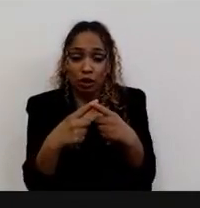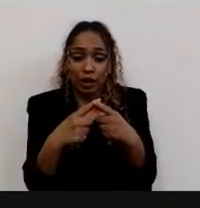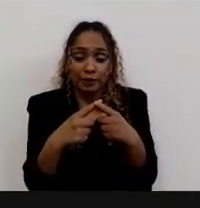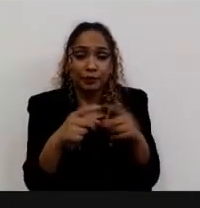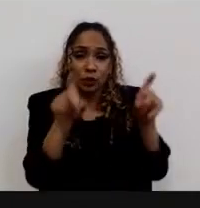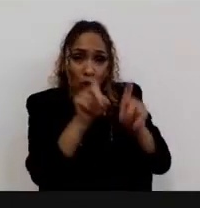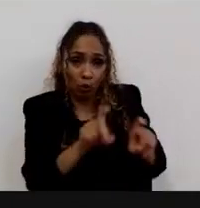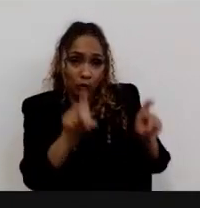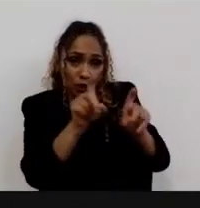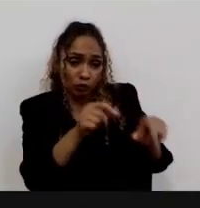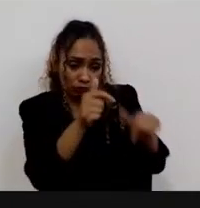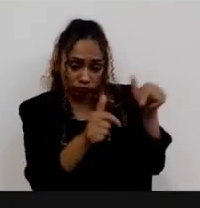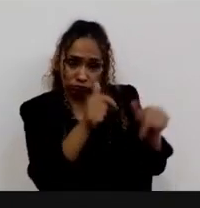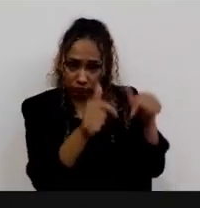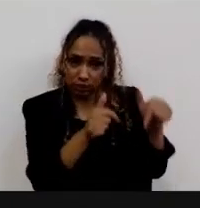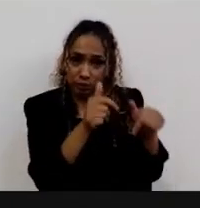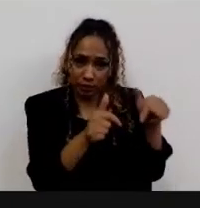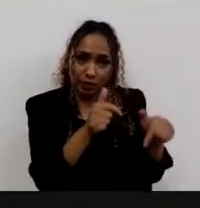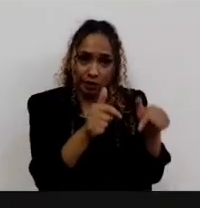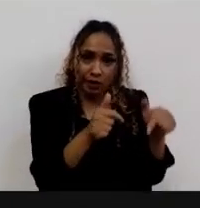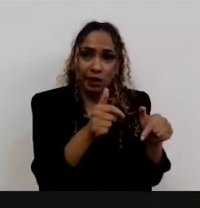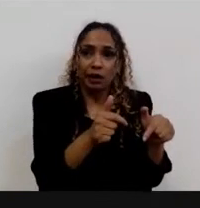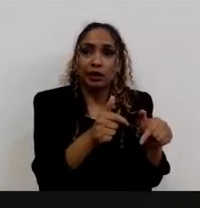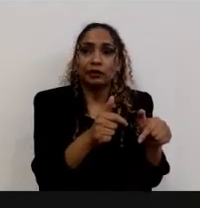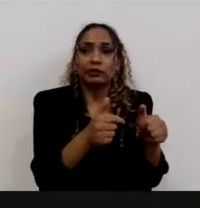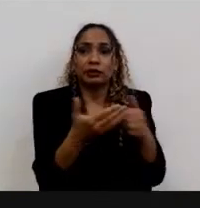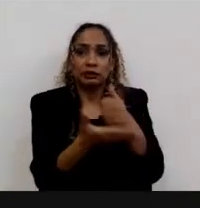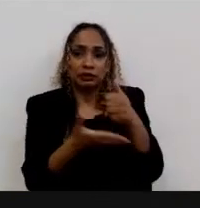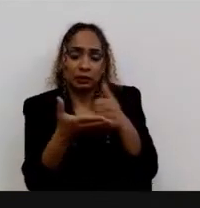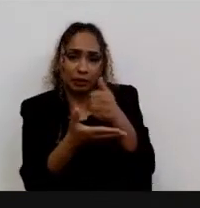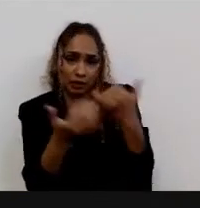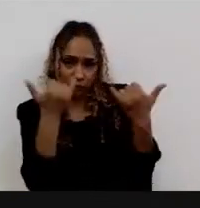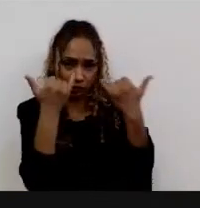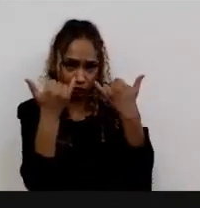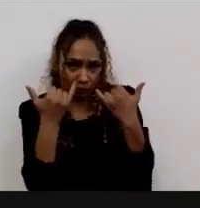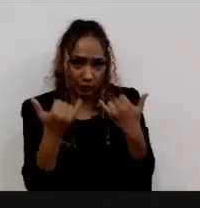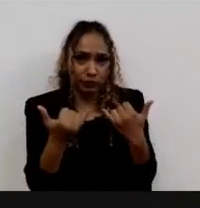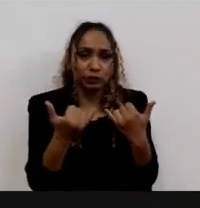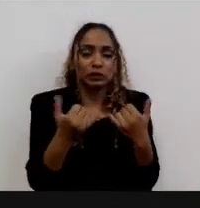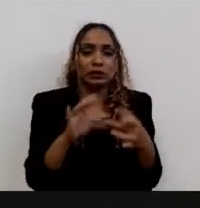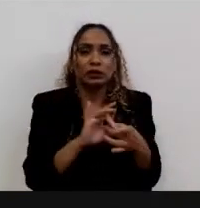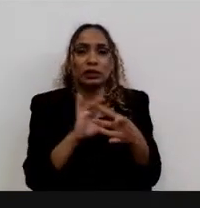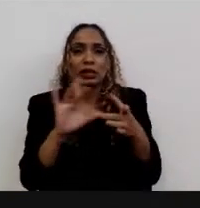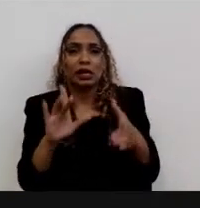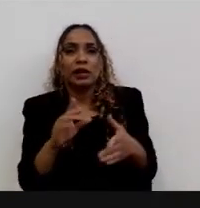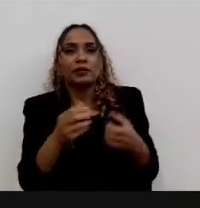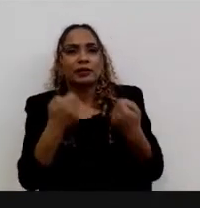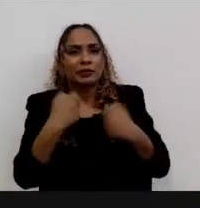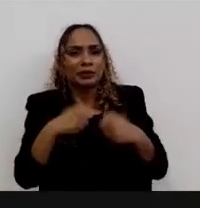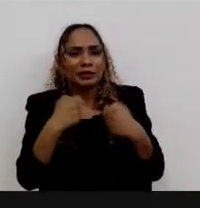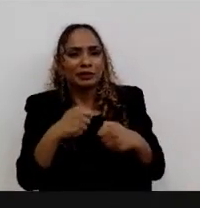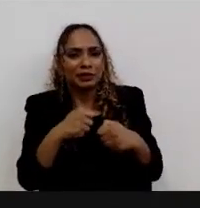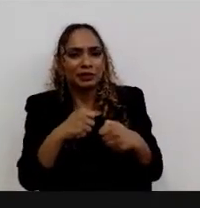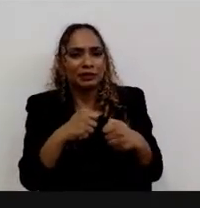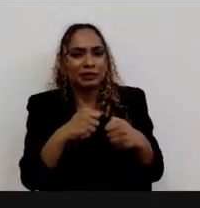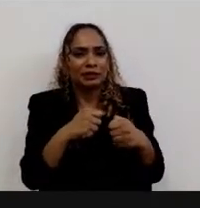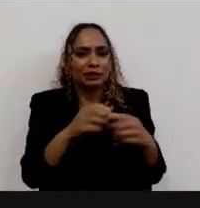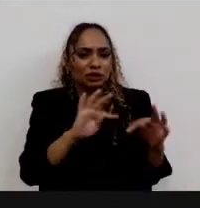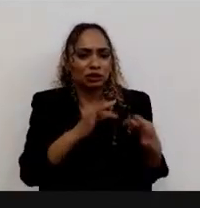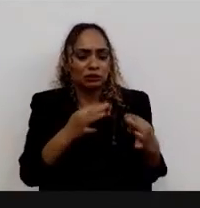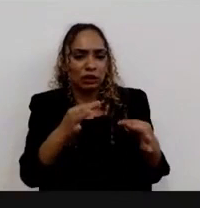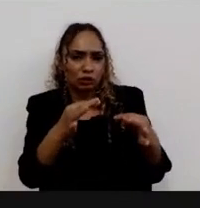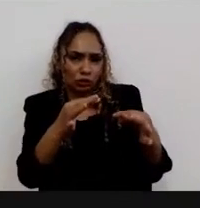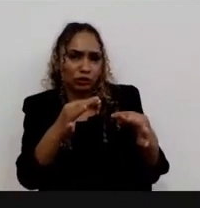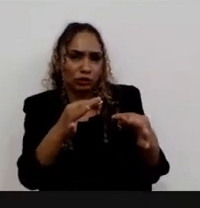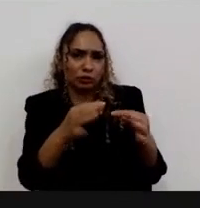gente, né? Ele poderá fazer todos os procedimentos em toda a base de dados. E aliviar a demanda também sobre o setor de tecnologia do